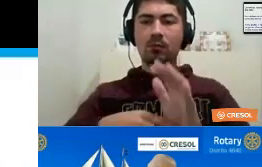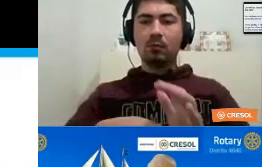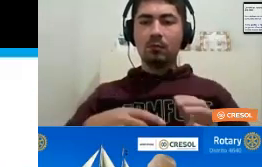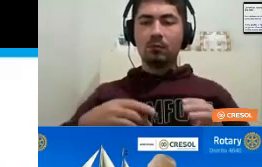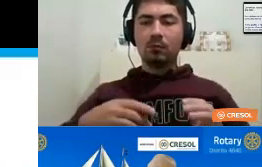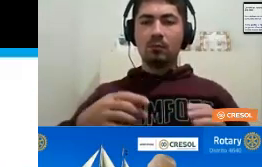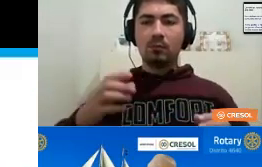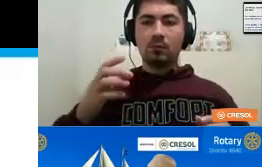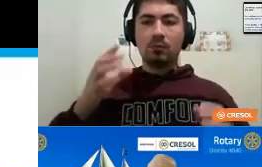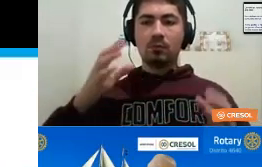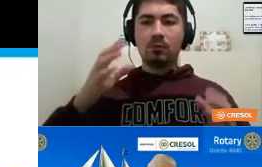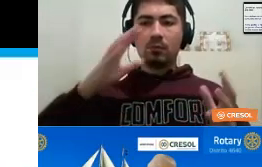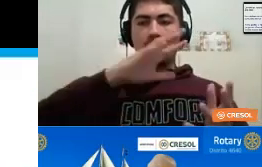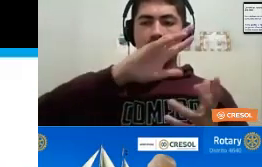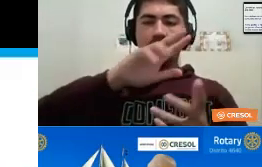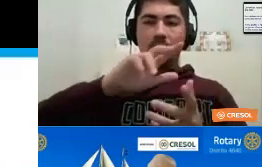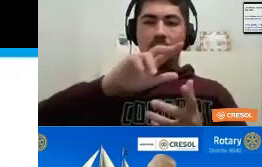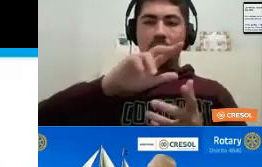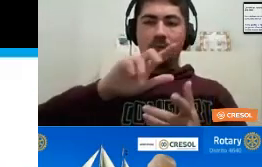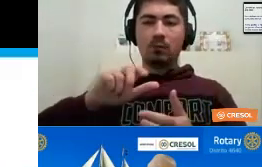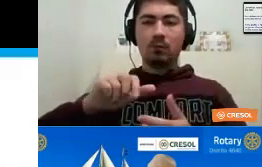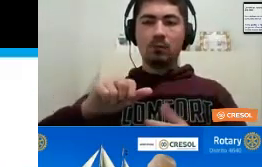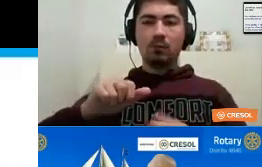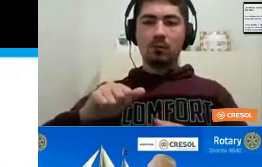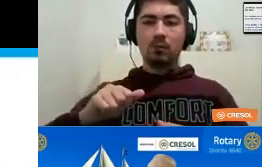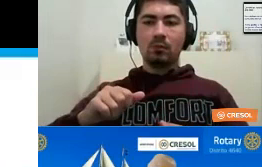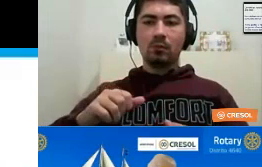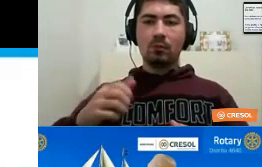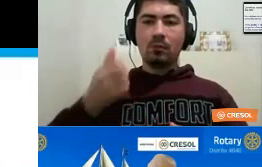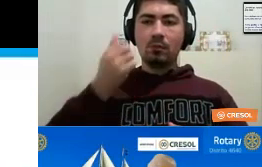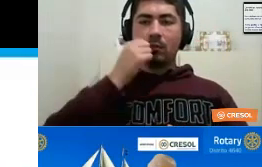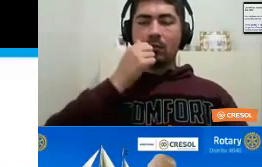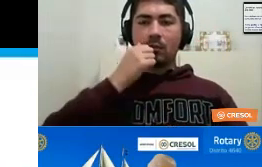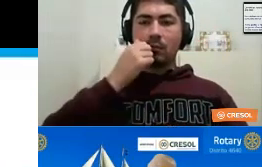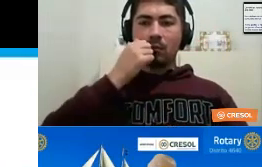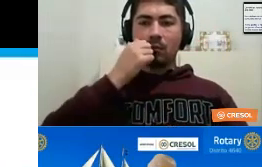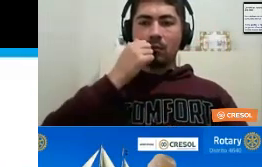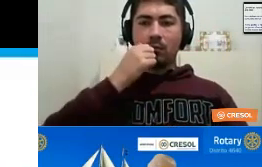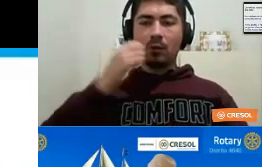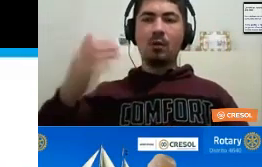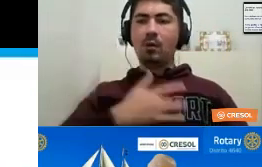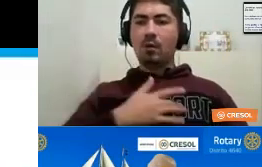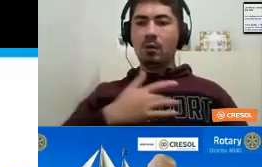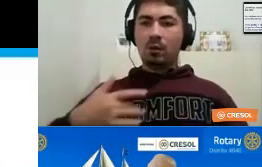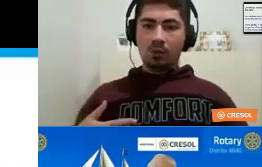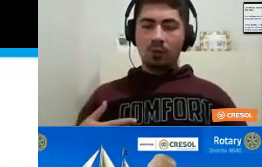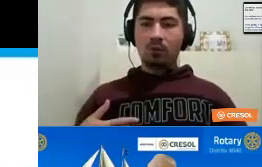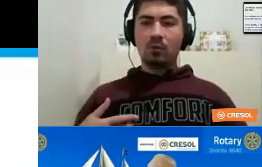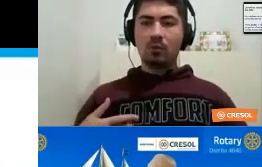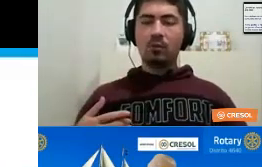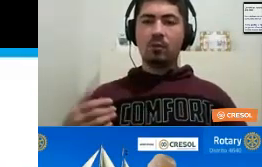globais dentro dessas áreas do empoderamento de meninas, né? Que seria na questão da saúde, na questão